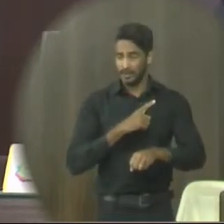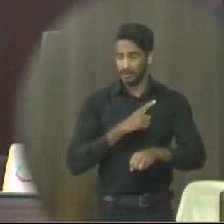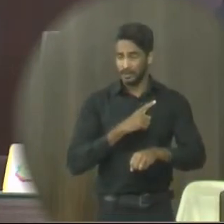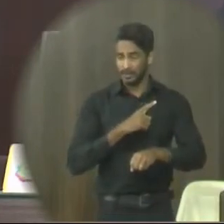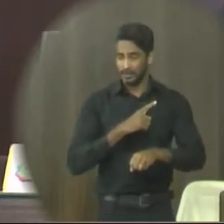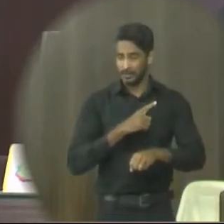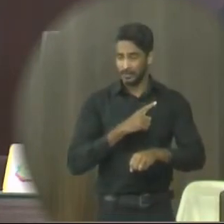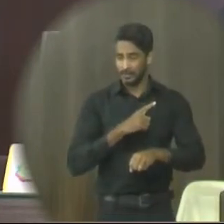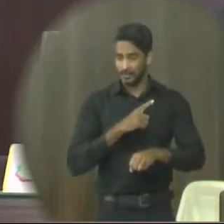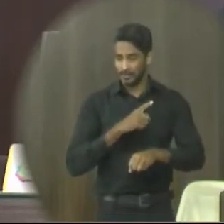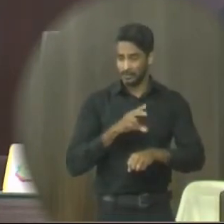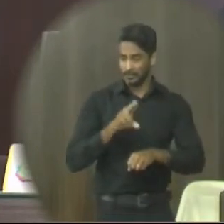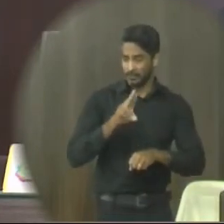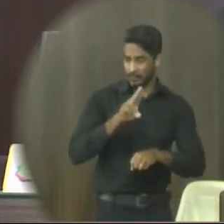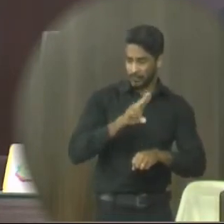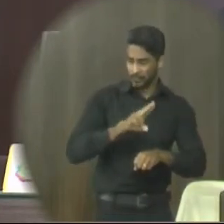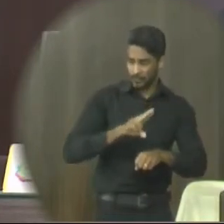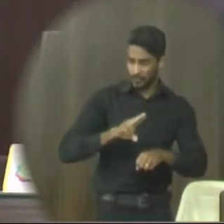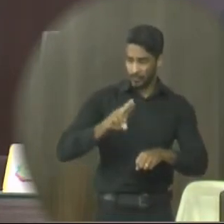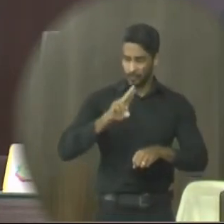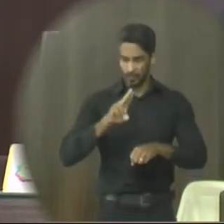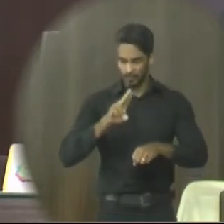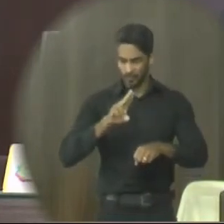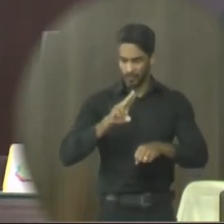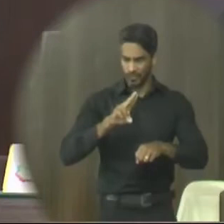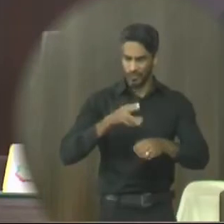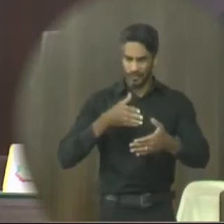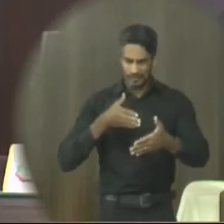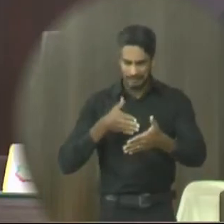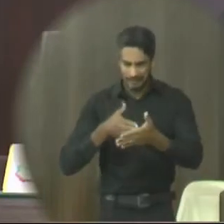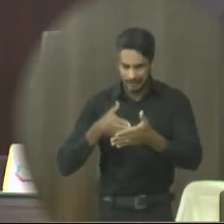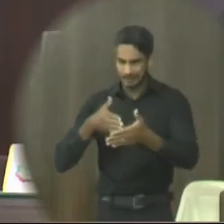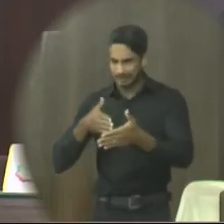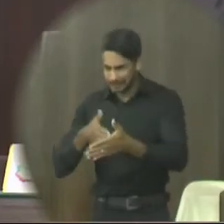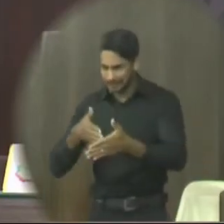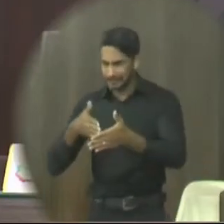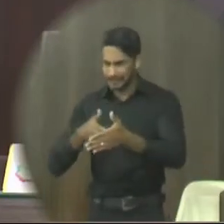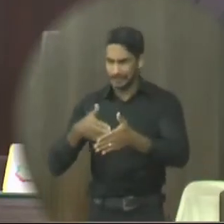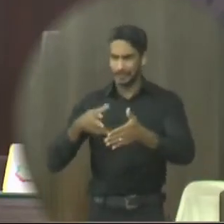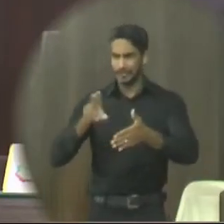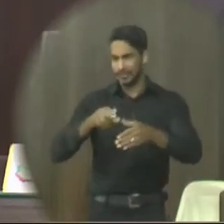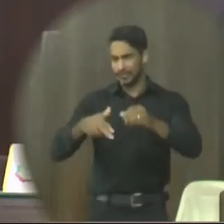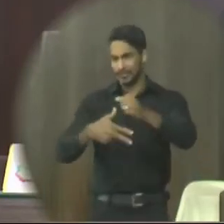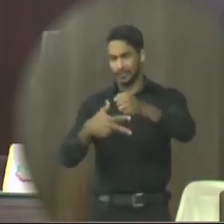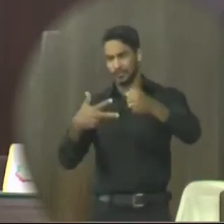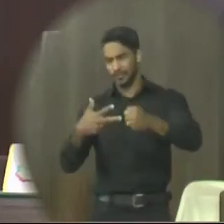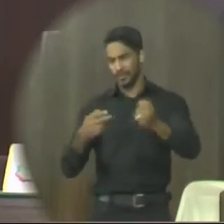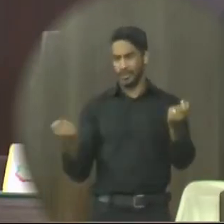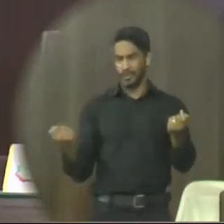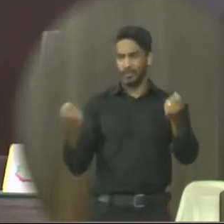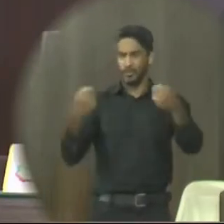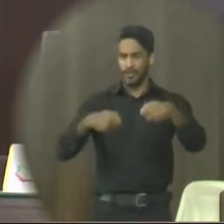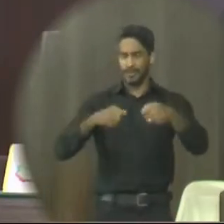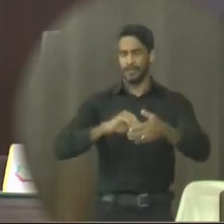de usurpação de poder, invasão de competência.